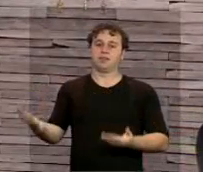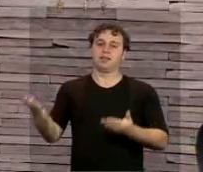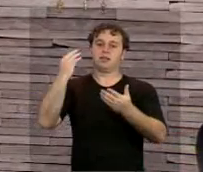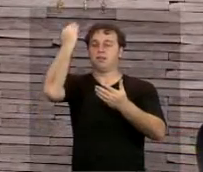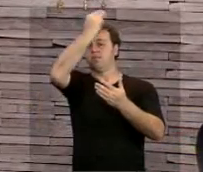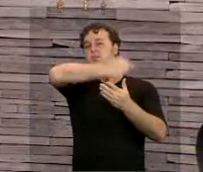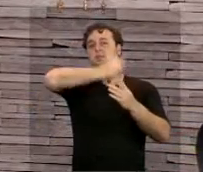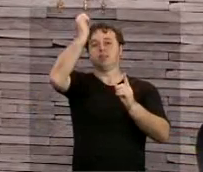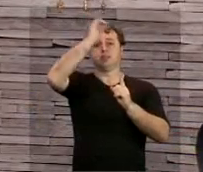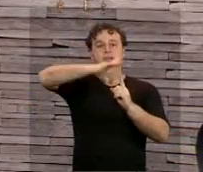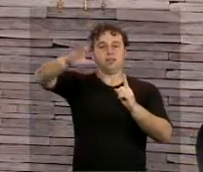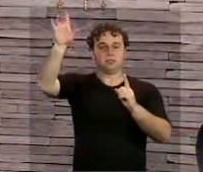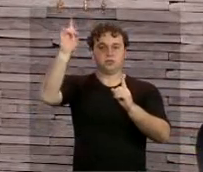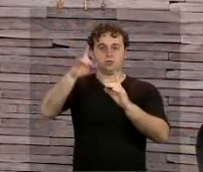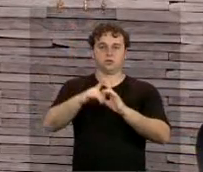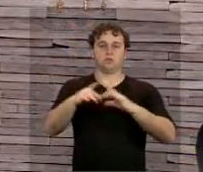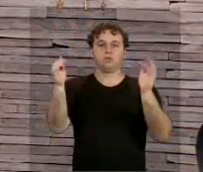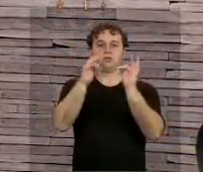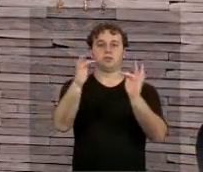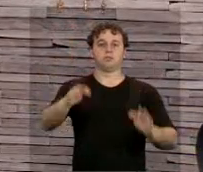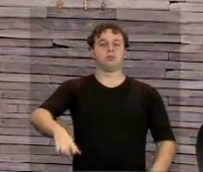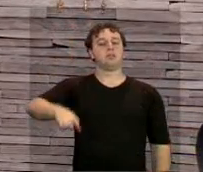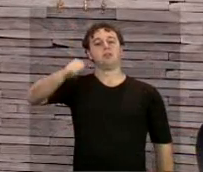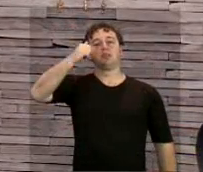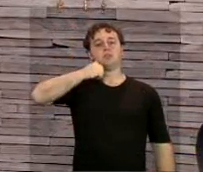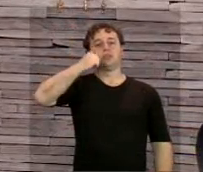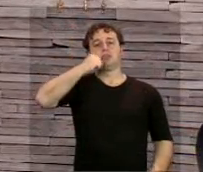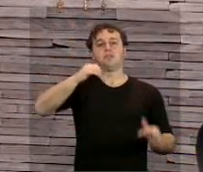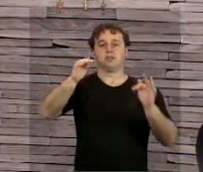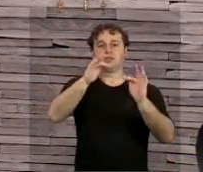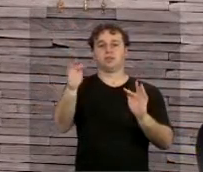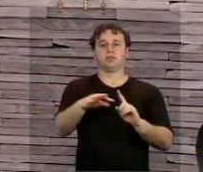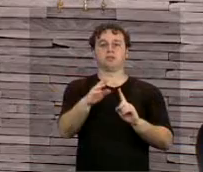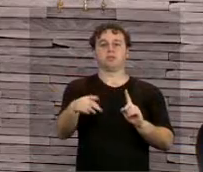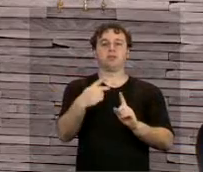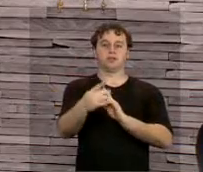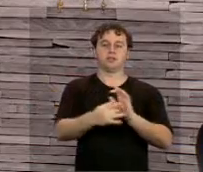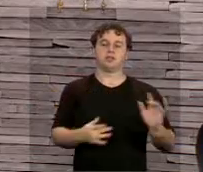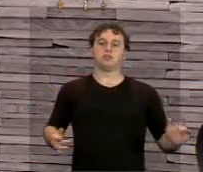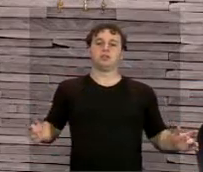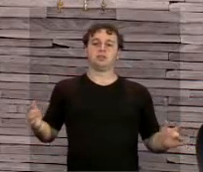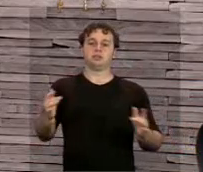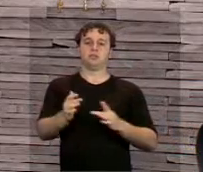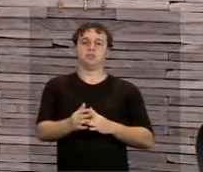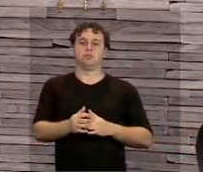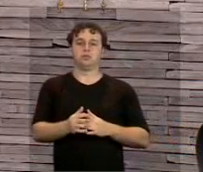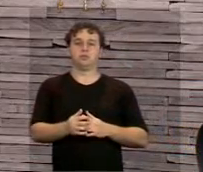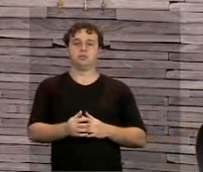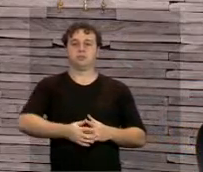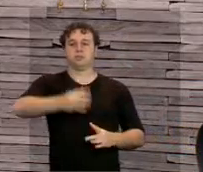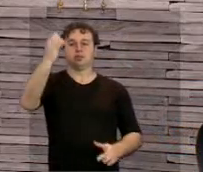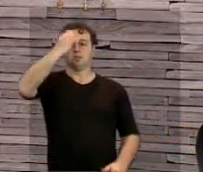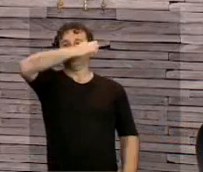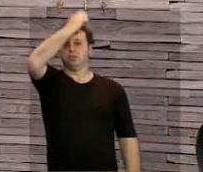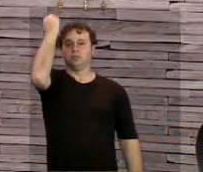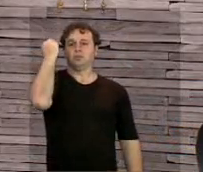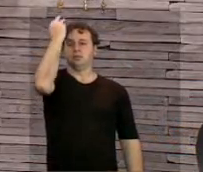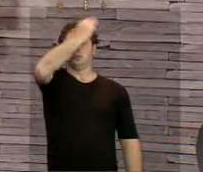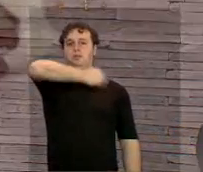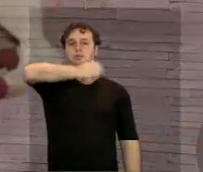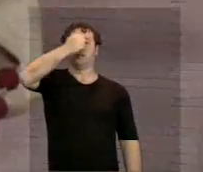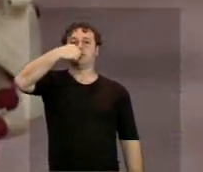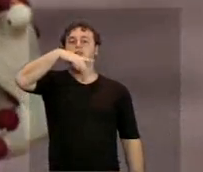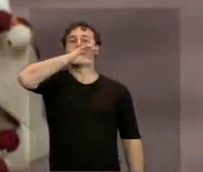Ave Maria, cheia de graça, o Senhor é convosco. Bendita sois vós entre as mulheres e bendito é o fruto do vosso ventre,